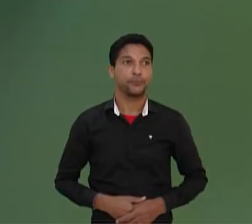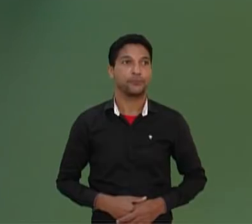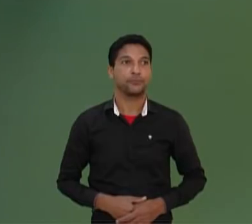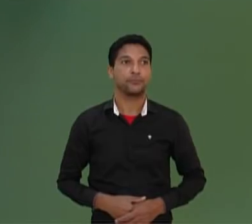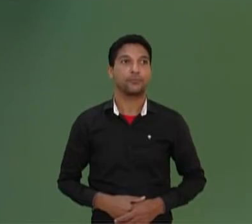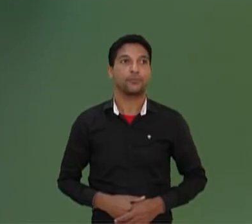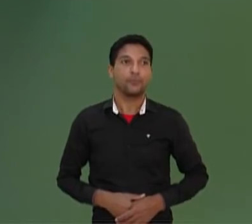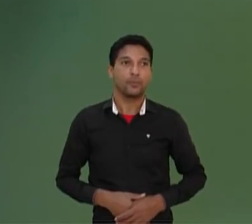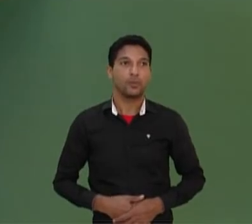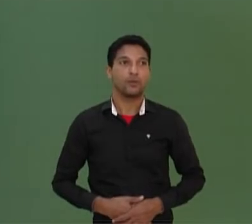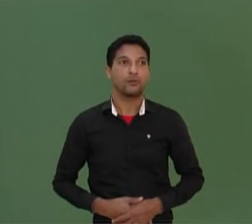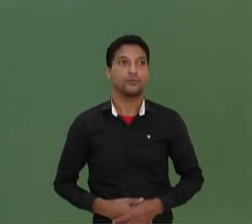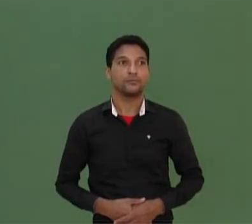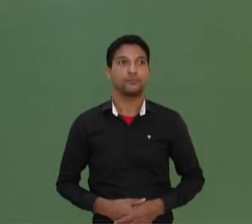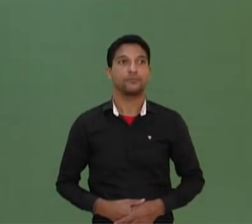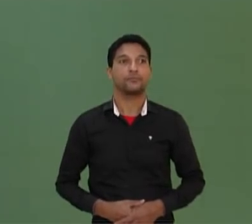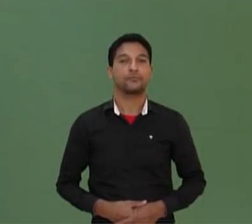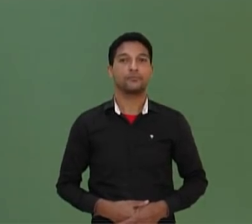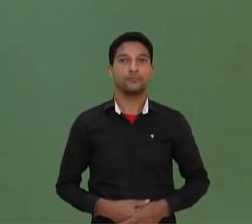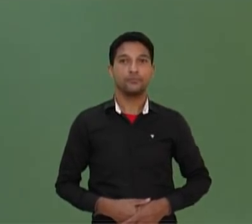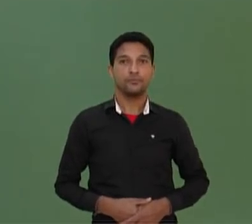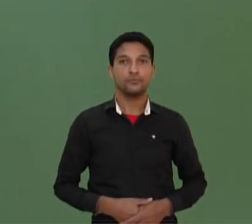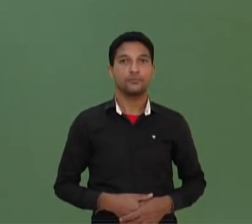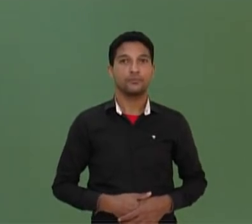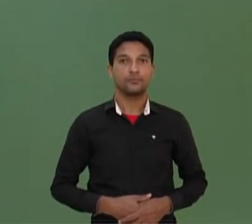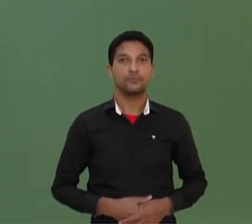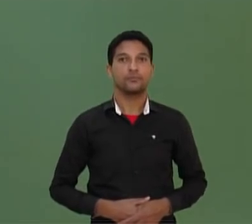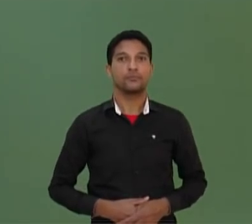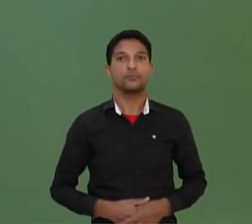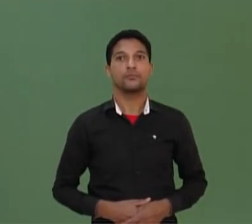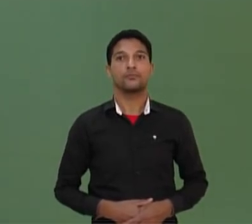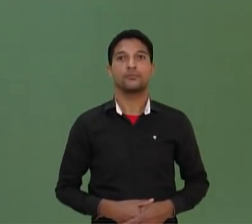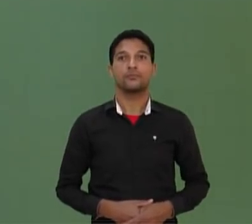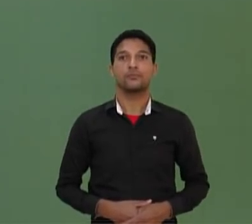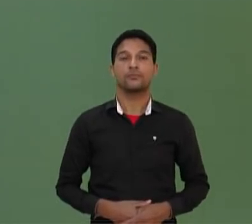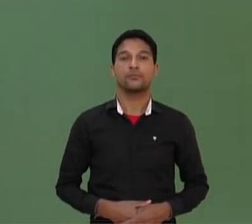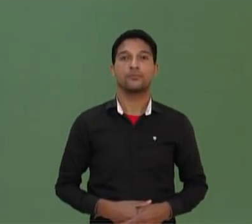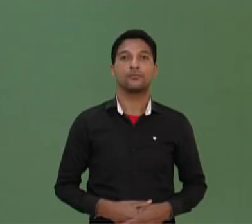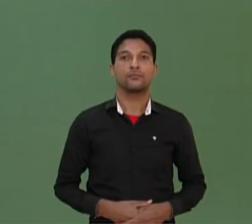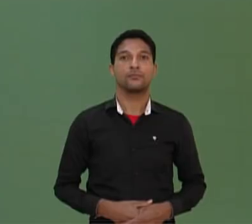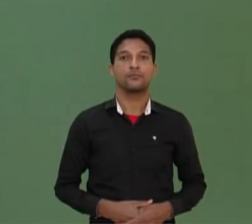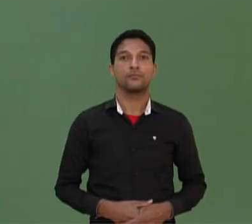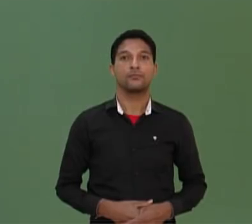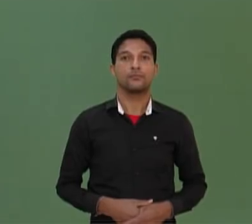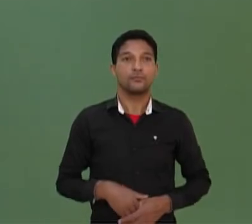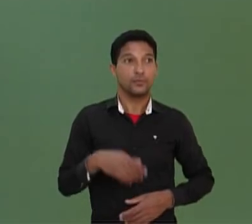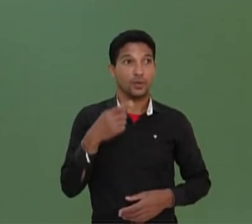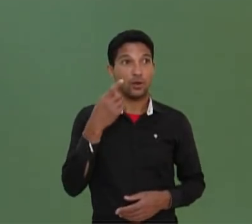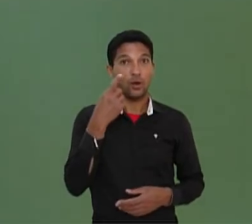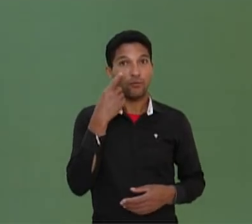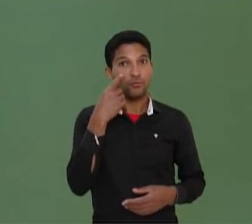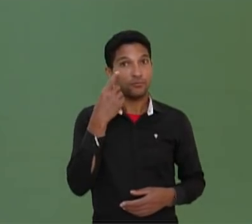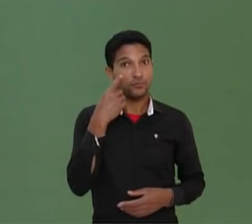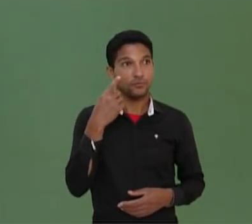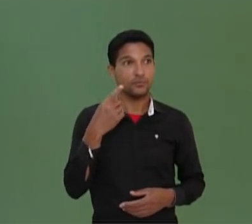super essencial. A gente coloca no final tem que pôr, né? Vamos reduzir os termos semelhantes agora? 120